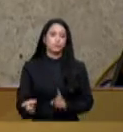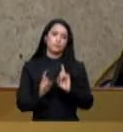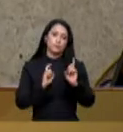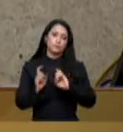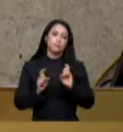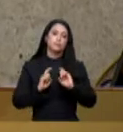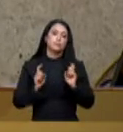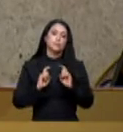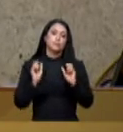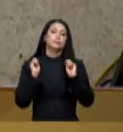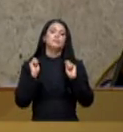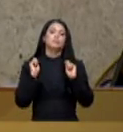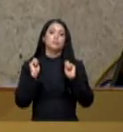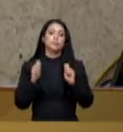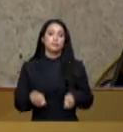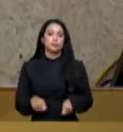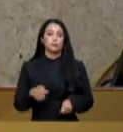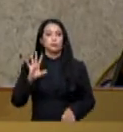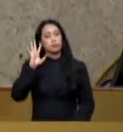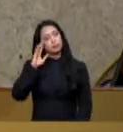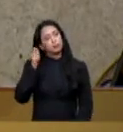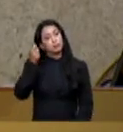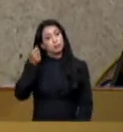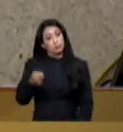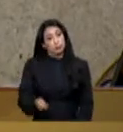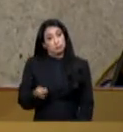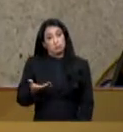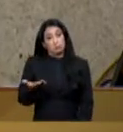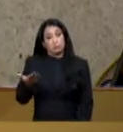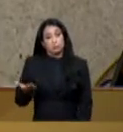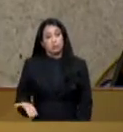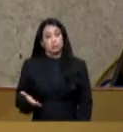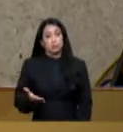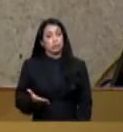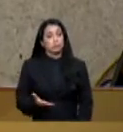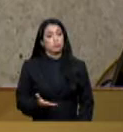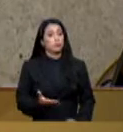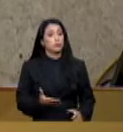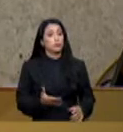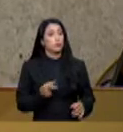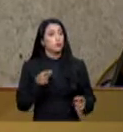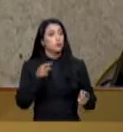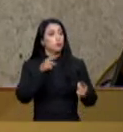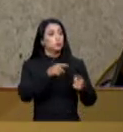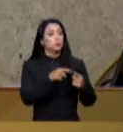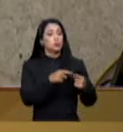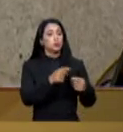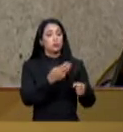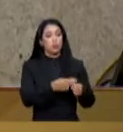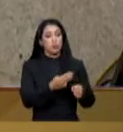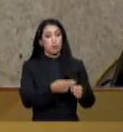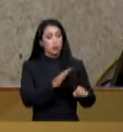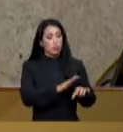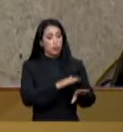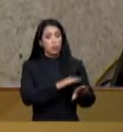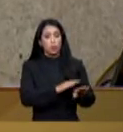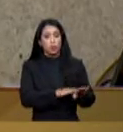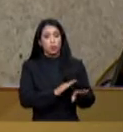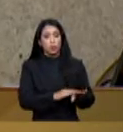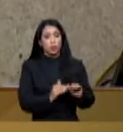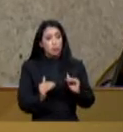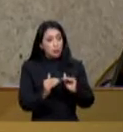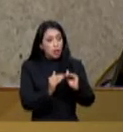autoadministração, que implica capacidade decisória contra os interesses locais, autogoverno e o interesse comum